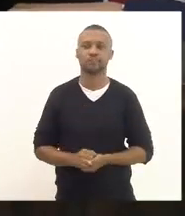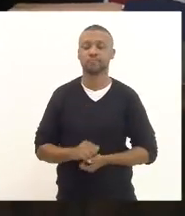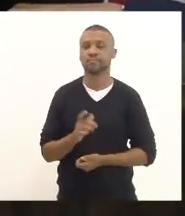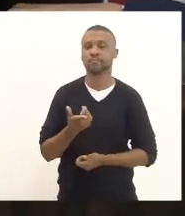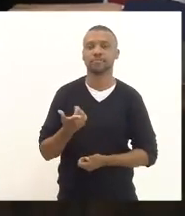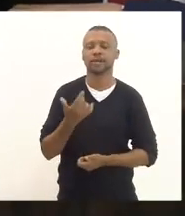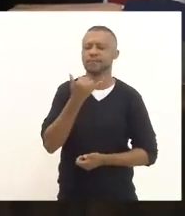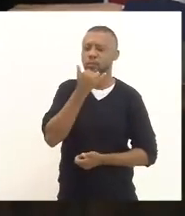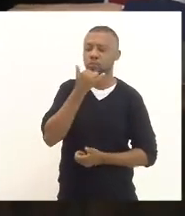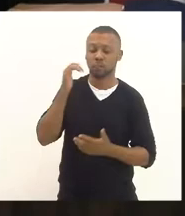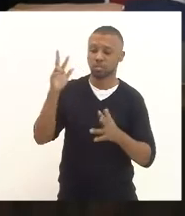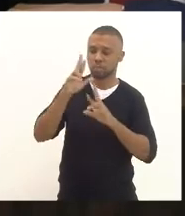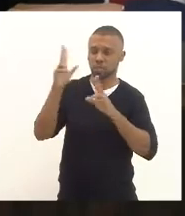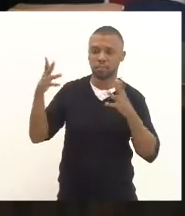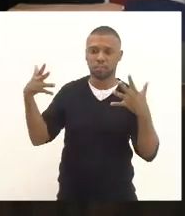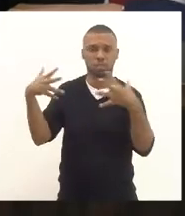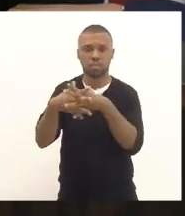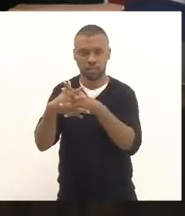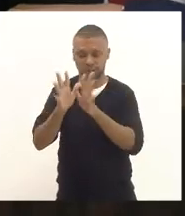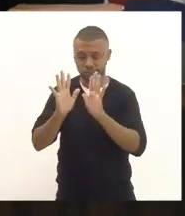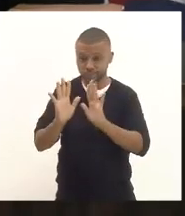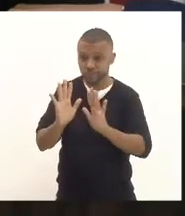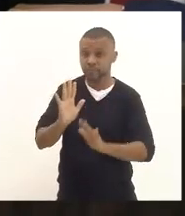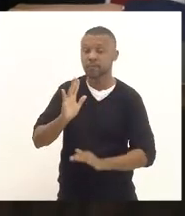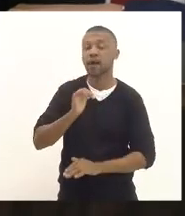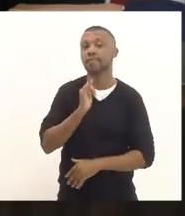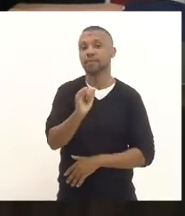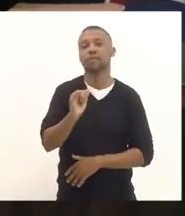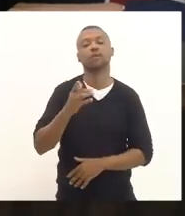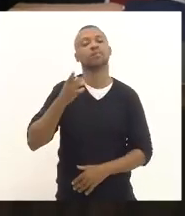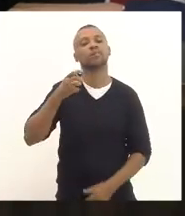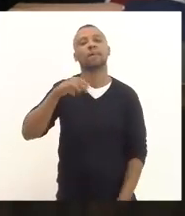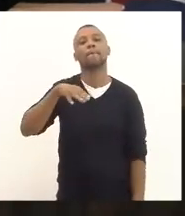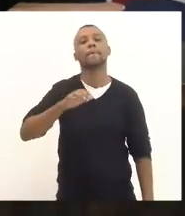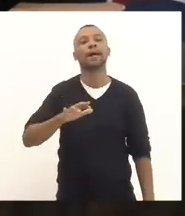Economia resultado Márcio